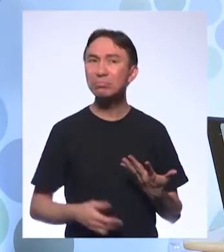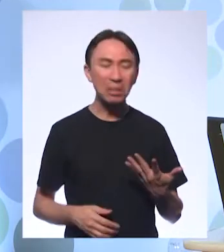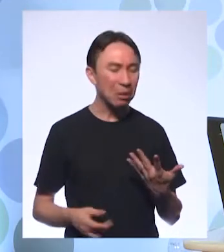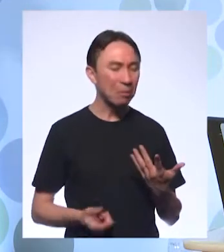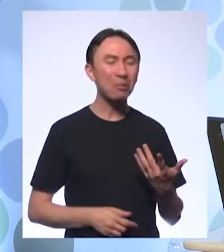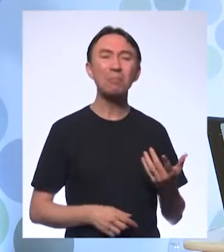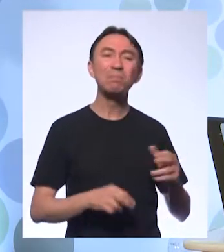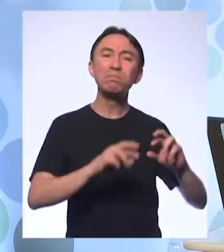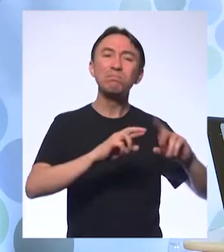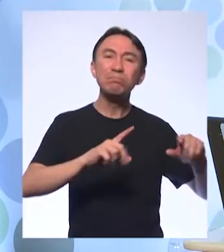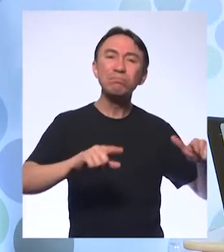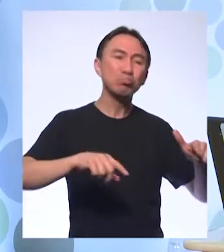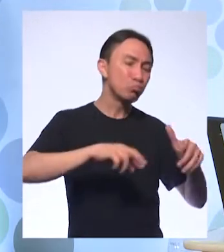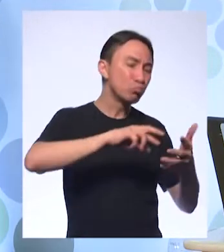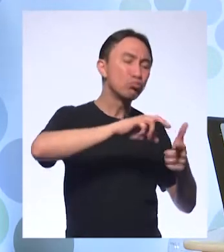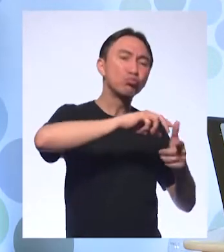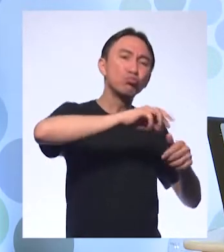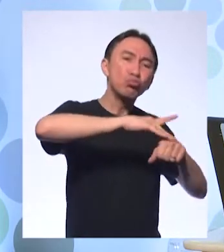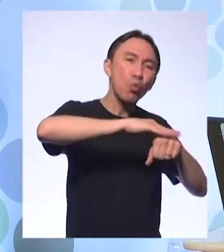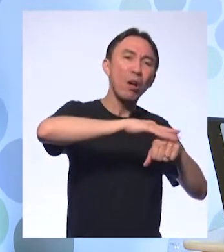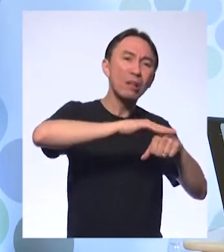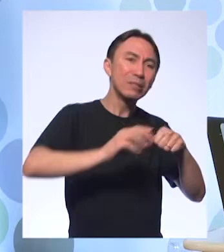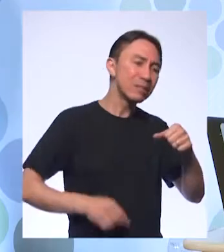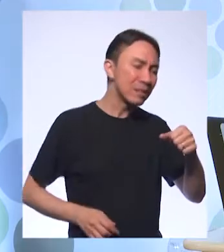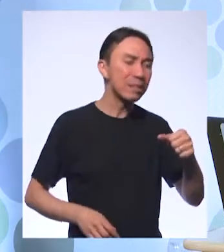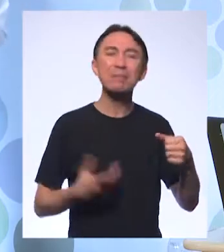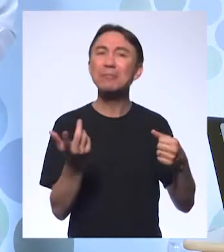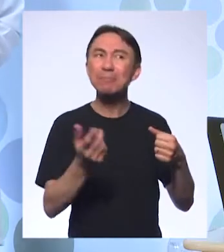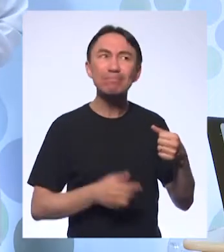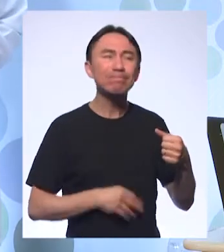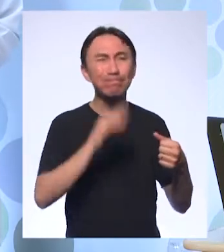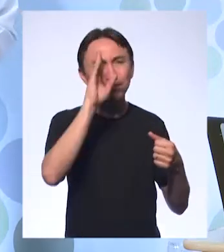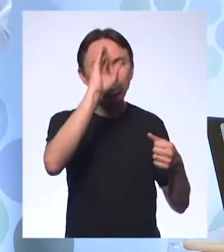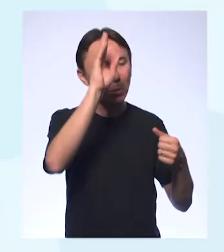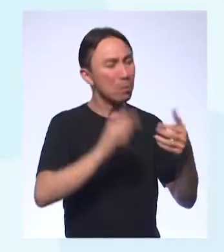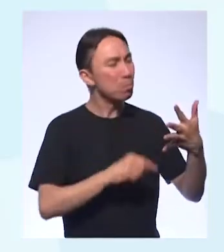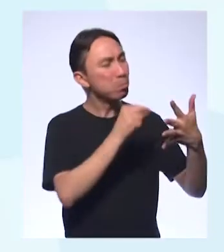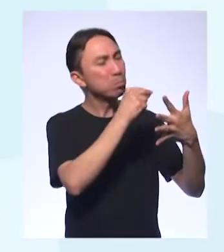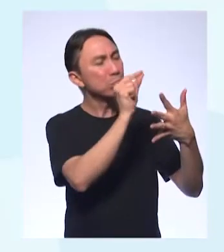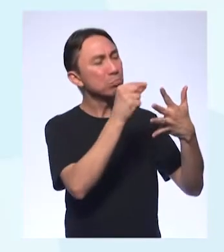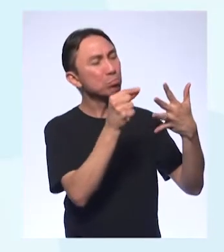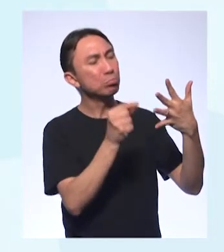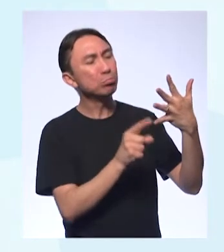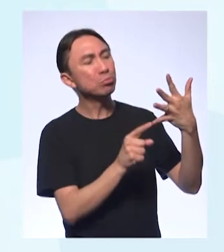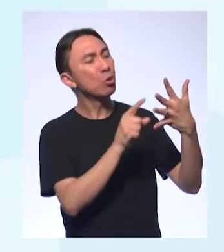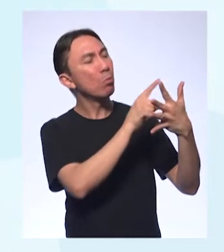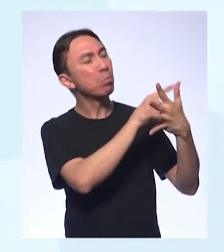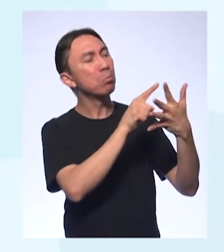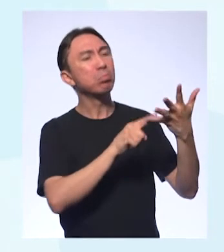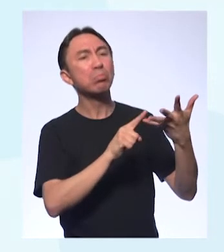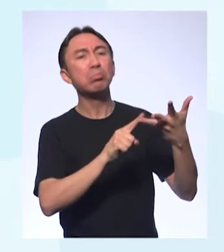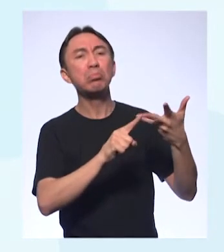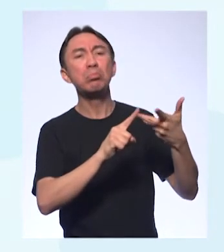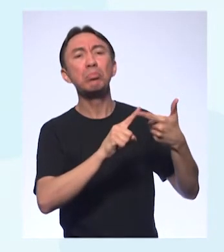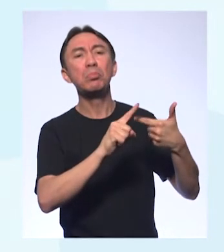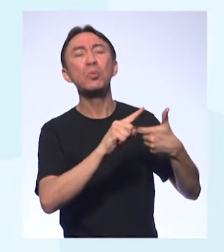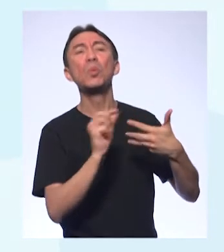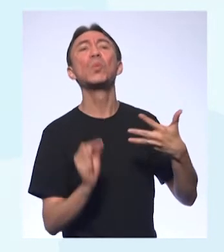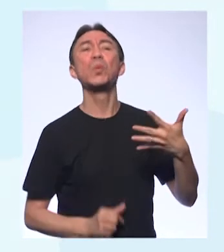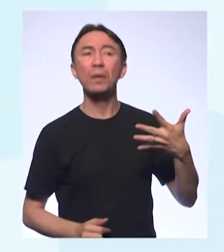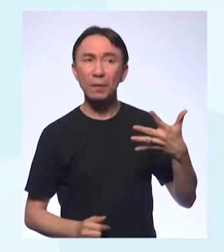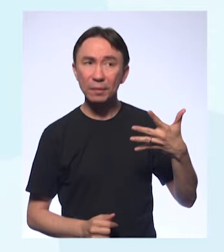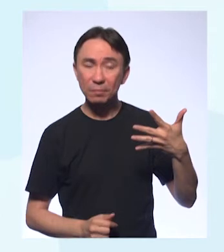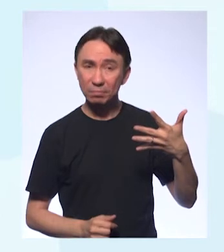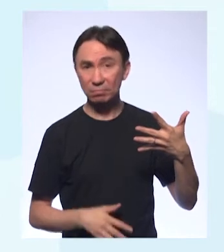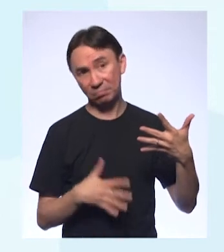for pensar de uma forma geral, né? Quais são os principais sintomas das infecções sexualmente transmissíveis? Então, ó,